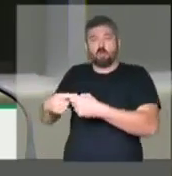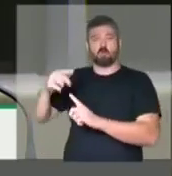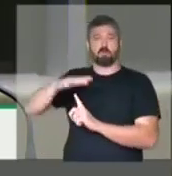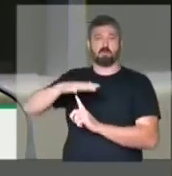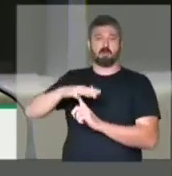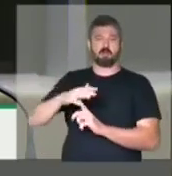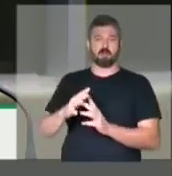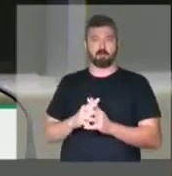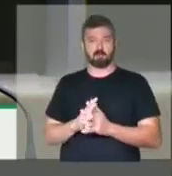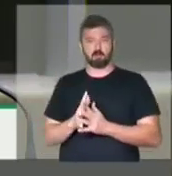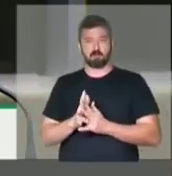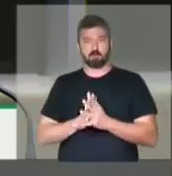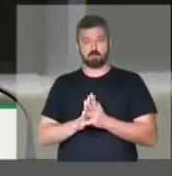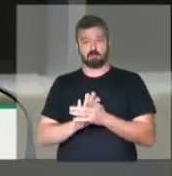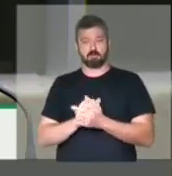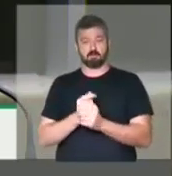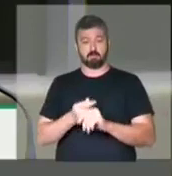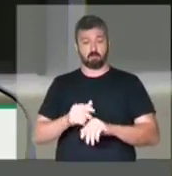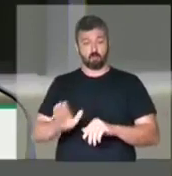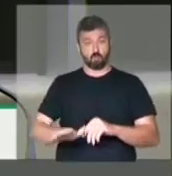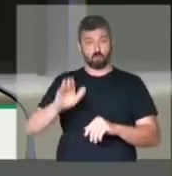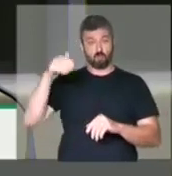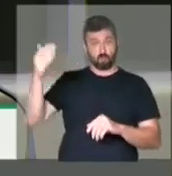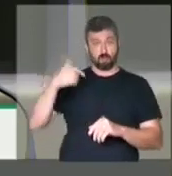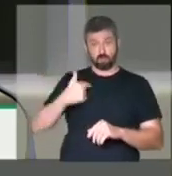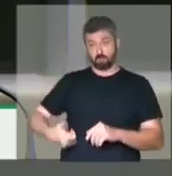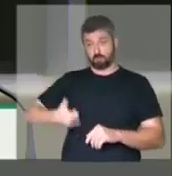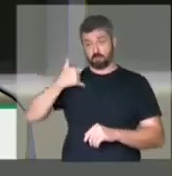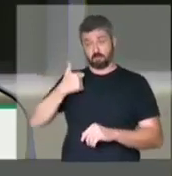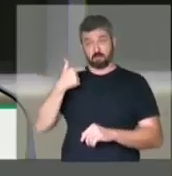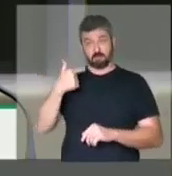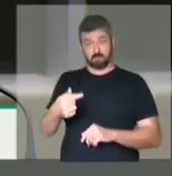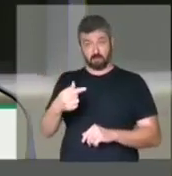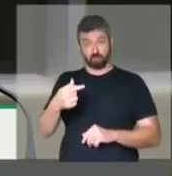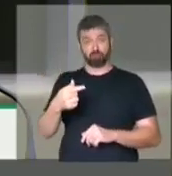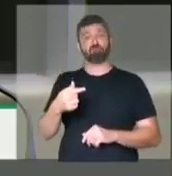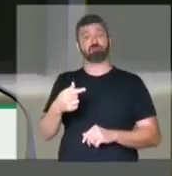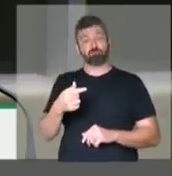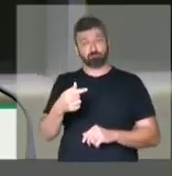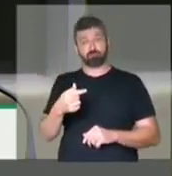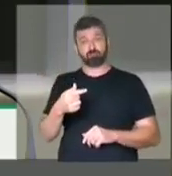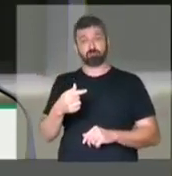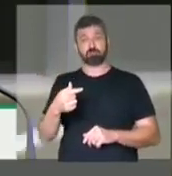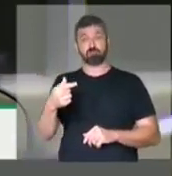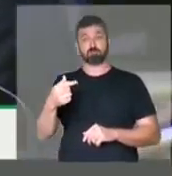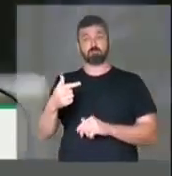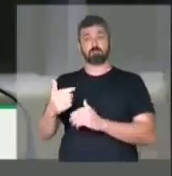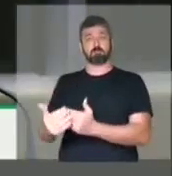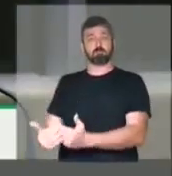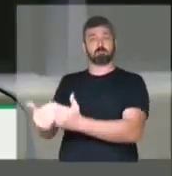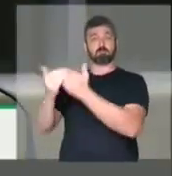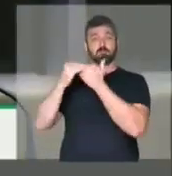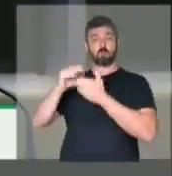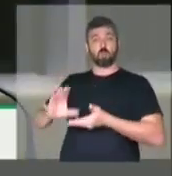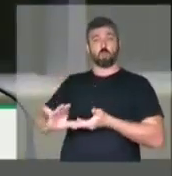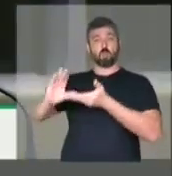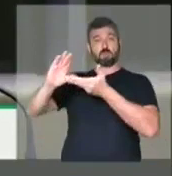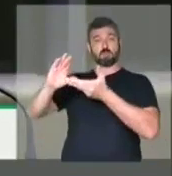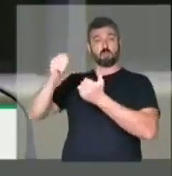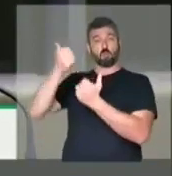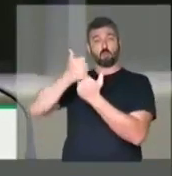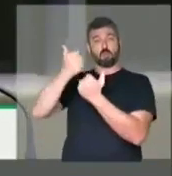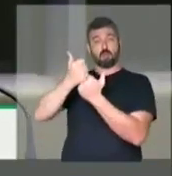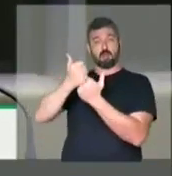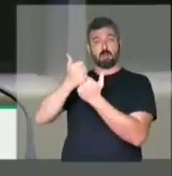Paraná. E quando eu tinha 7 anos de idade, eu fui abordado pelo conselho